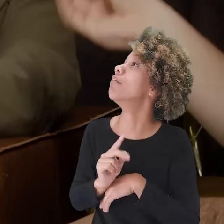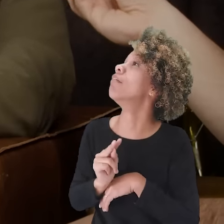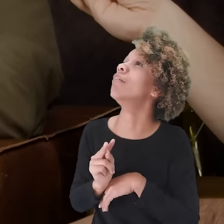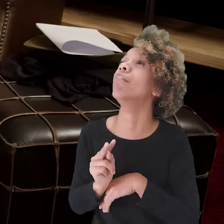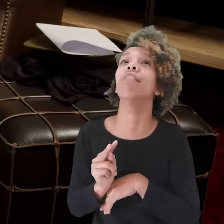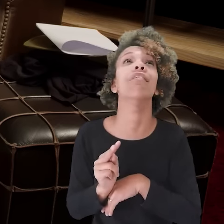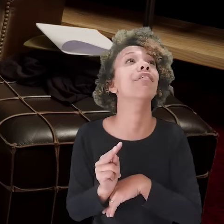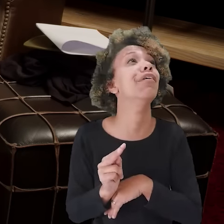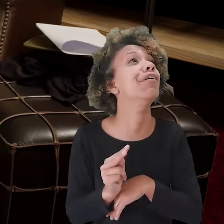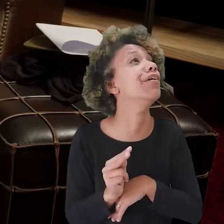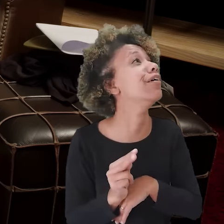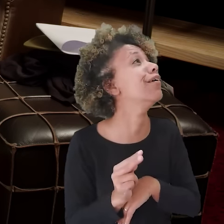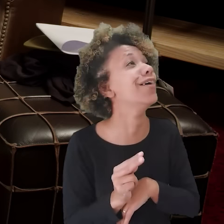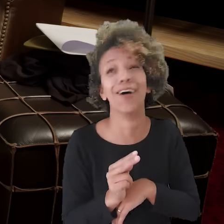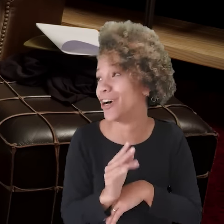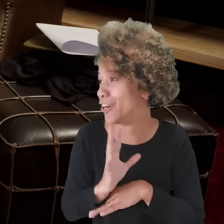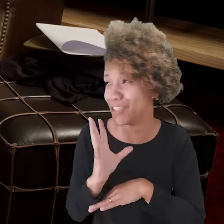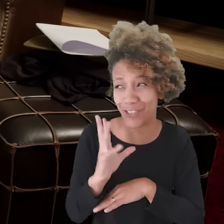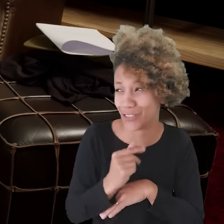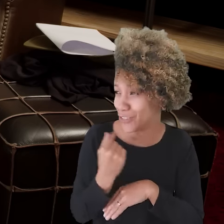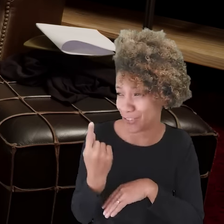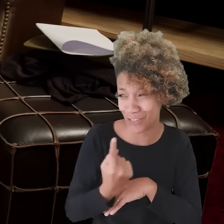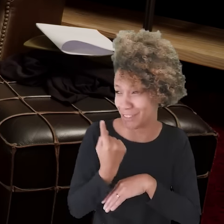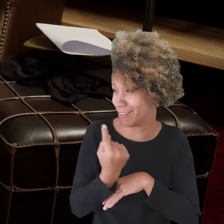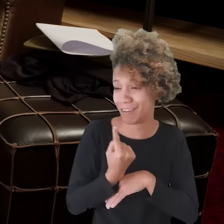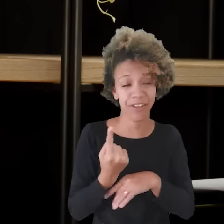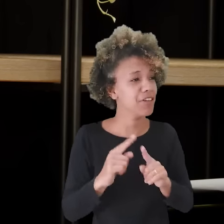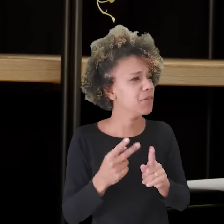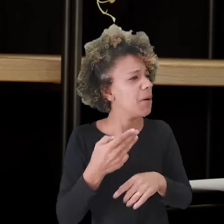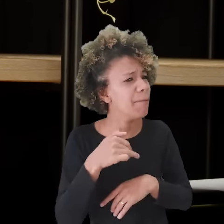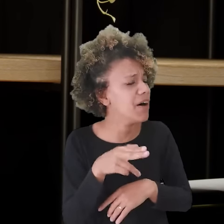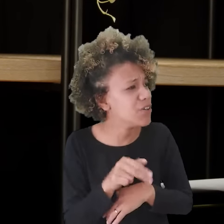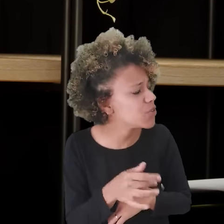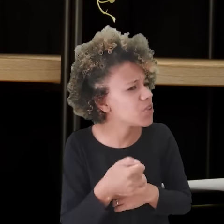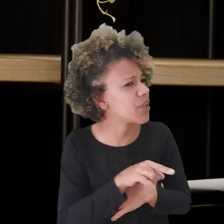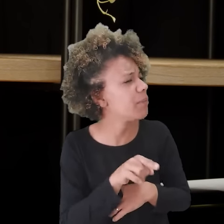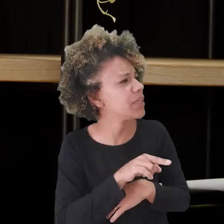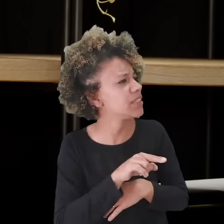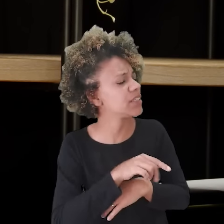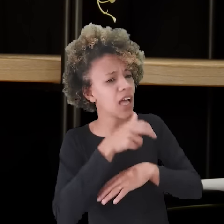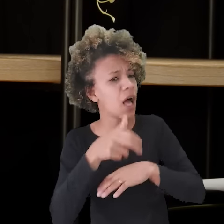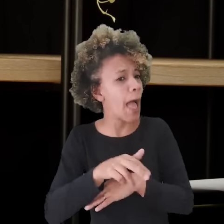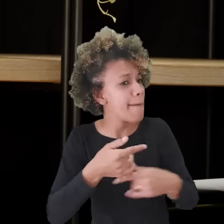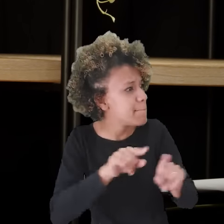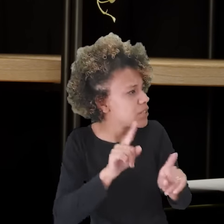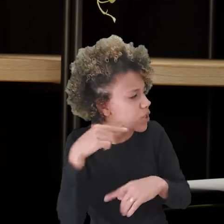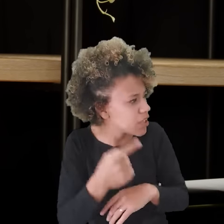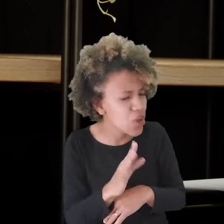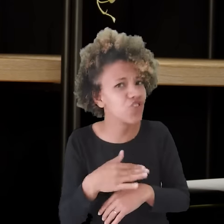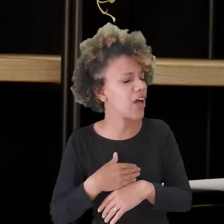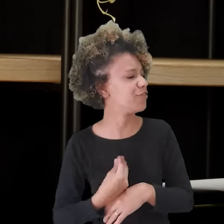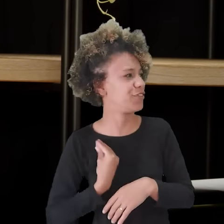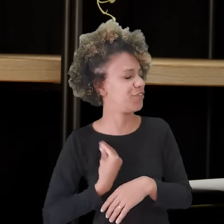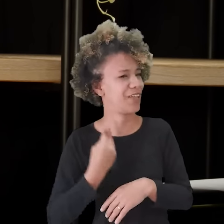exatamente completamente aí eu tava chapado eu falei para amor eu falei não precisamos da montanha russa para quem não tá chapado